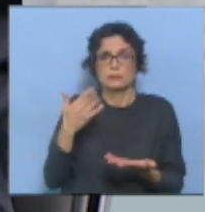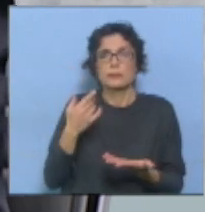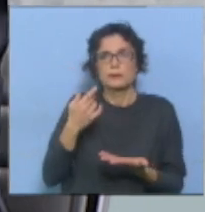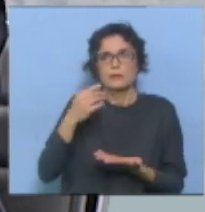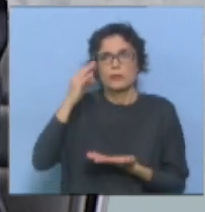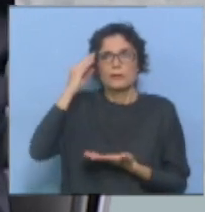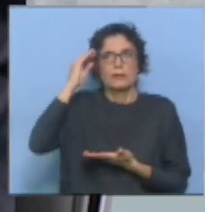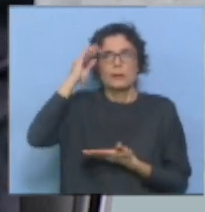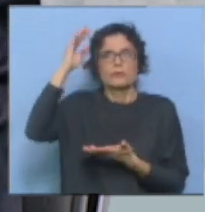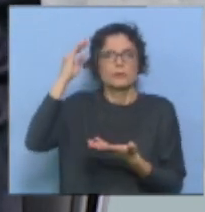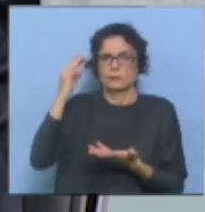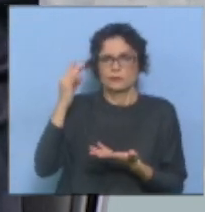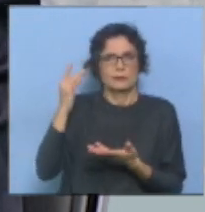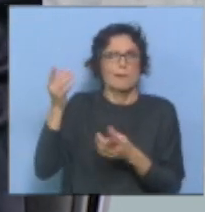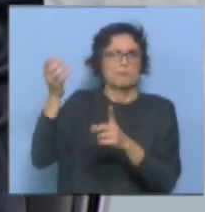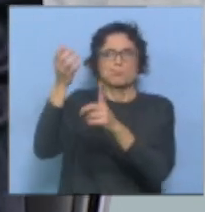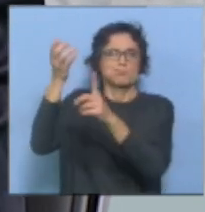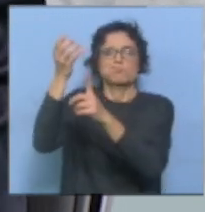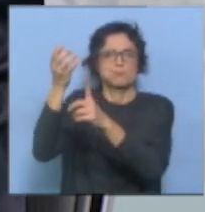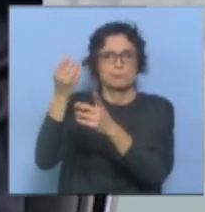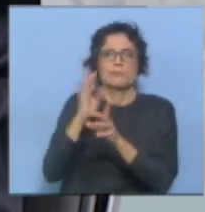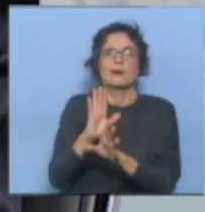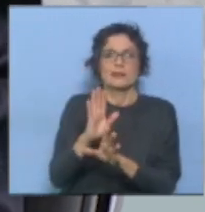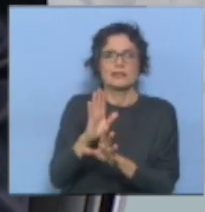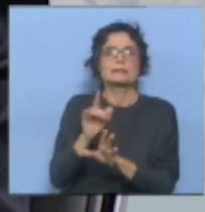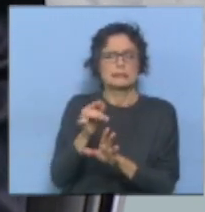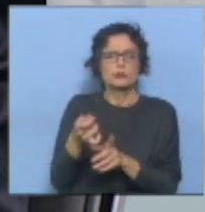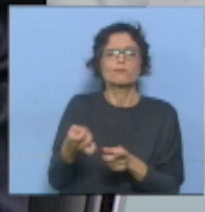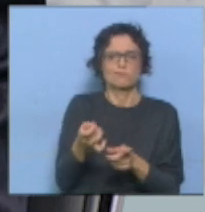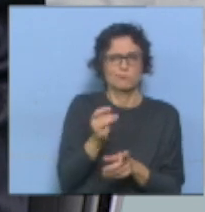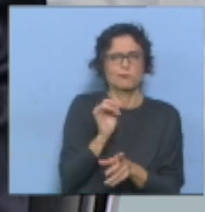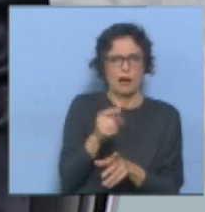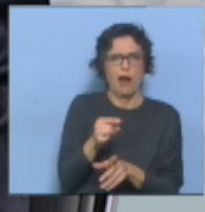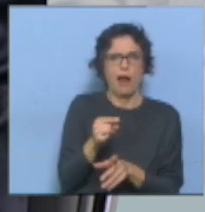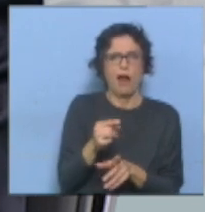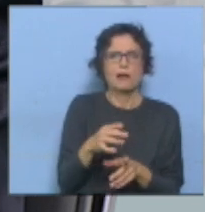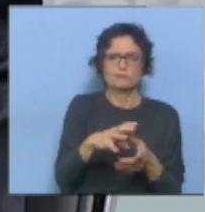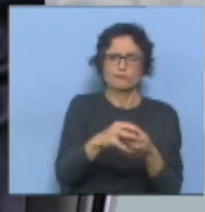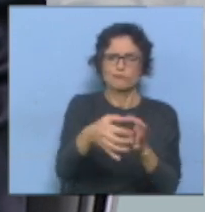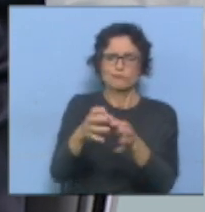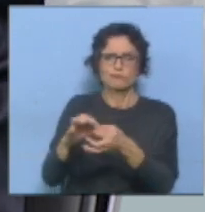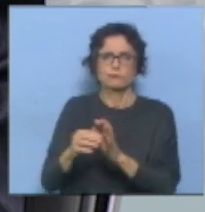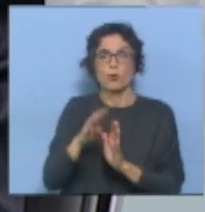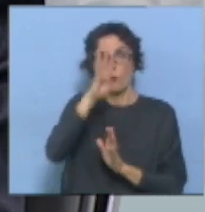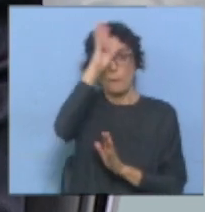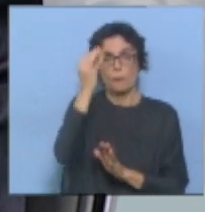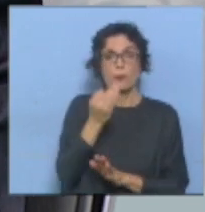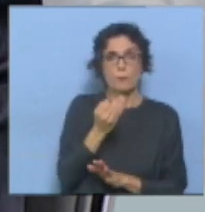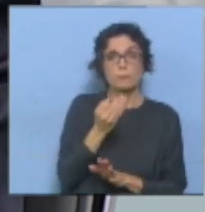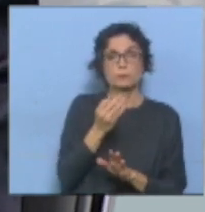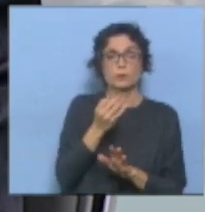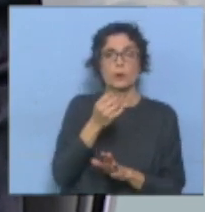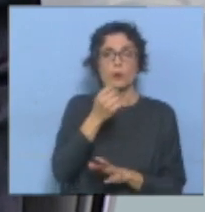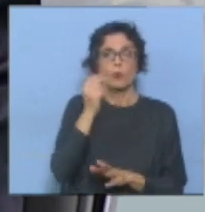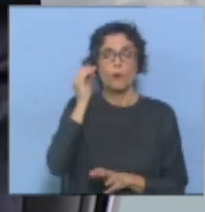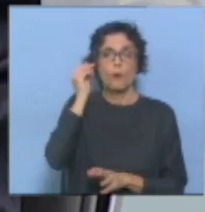sonhos que ainda não foram realizados, mas estamos com uma dinâmica conjunta nos 4 polos, Braga, Porto,